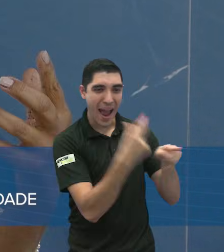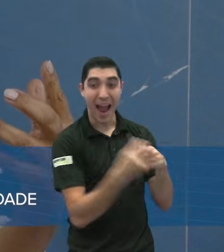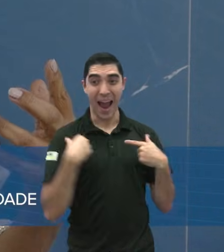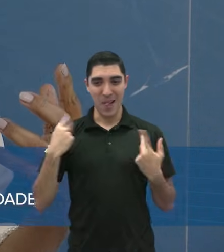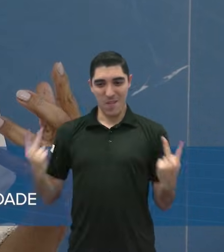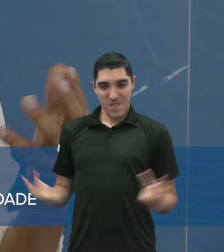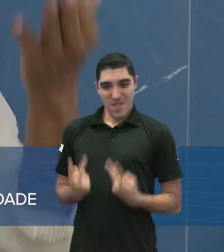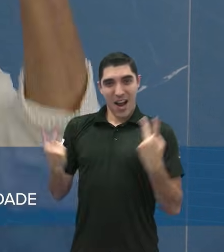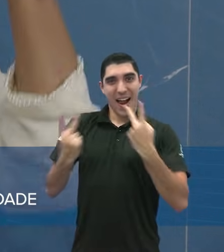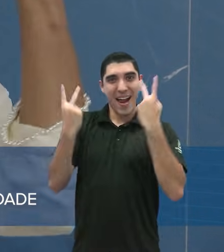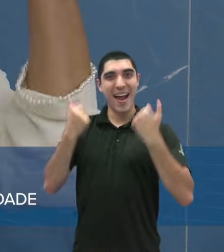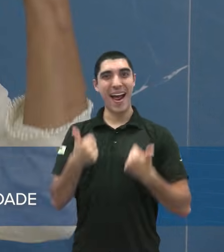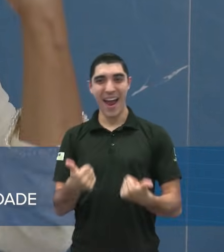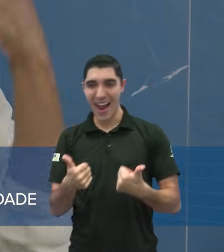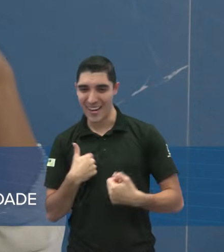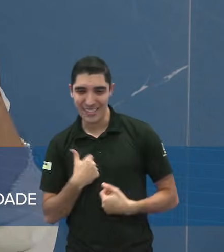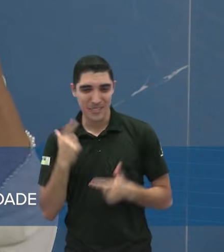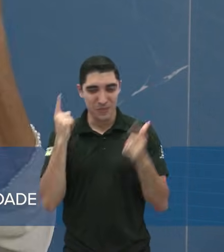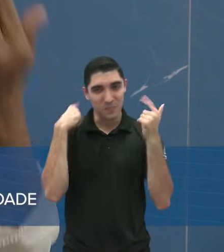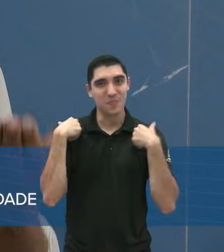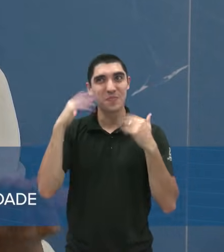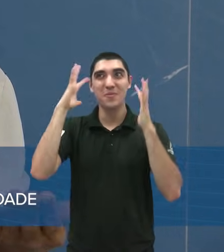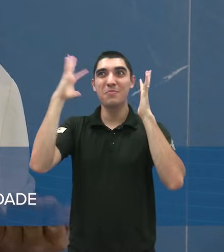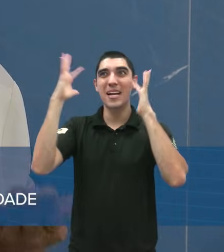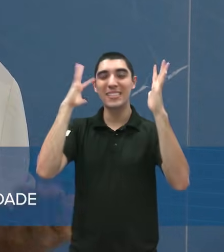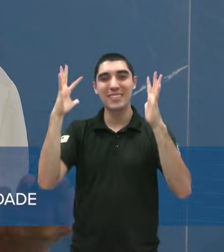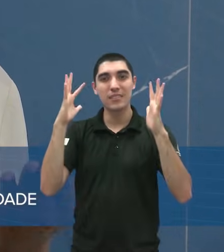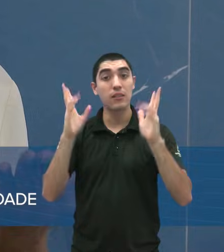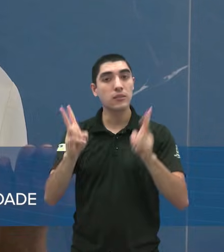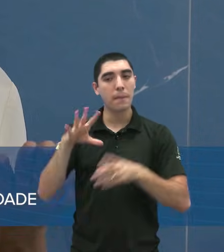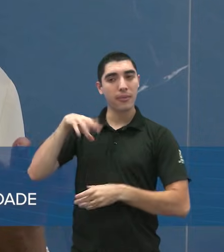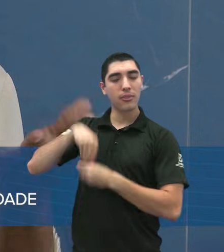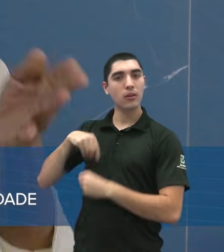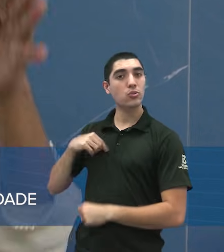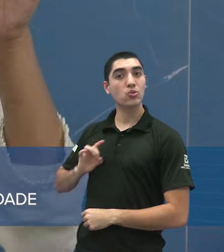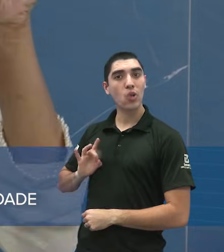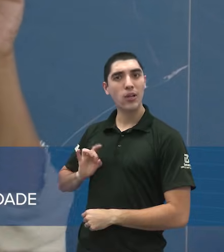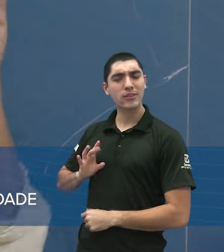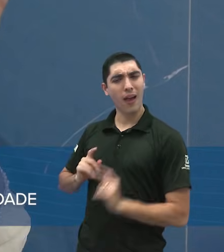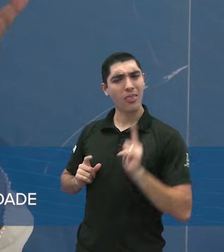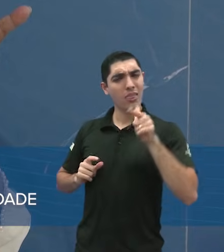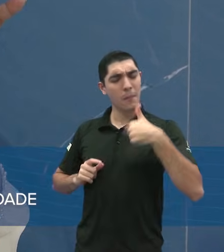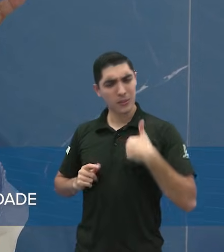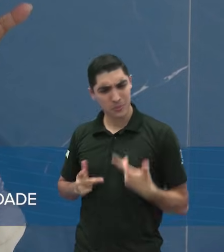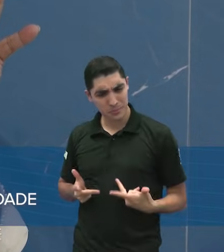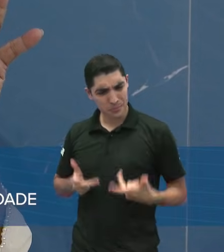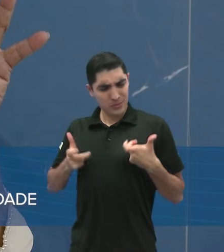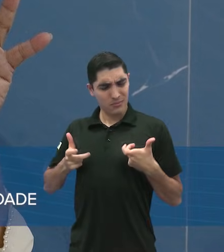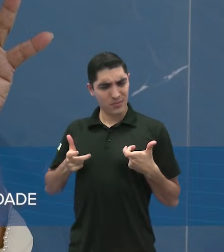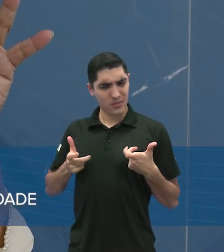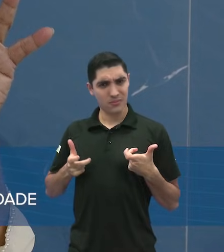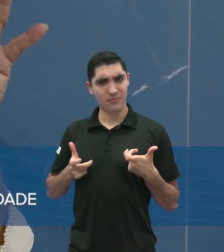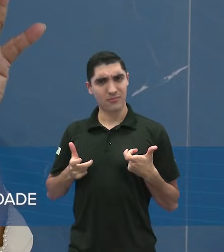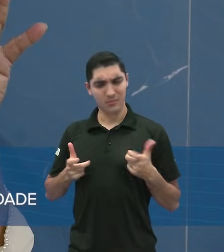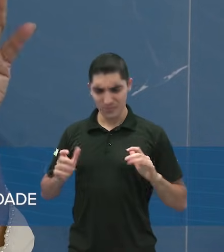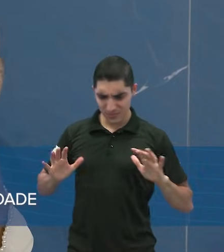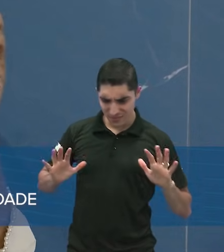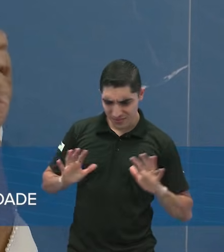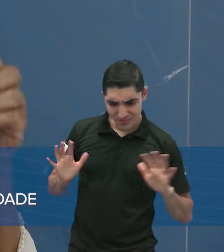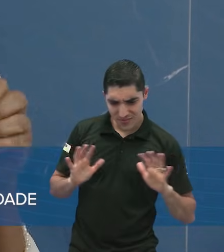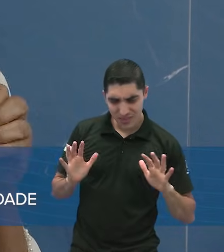seria validada. E que já estava incutido. E só depois de ser racializada é que eu percebi toda